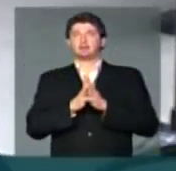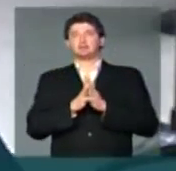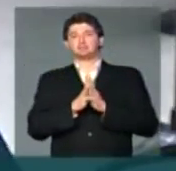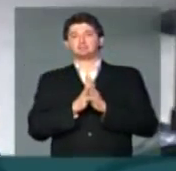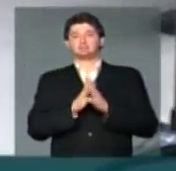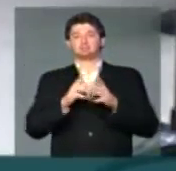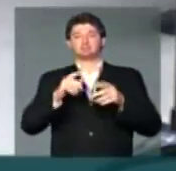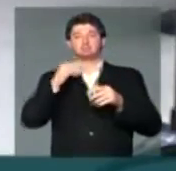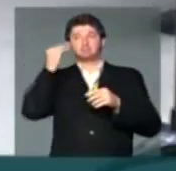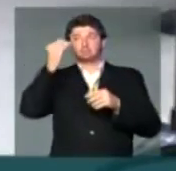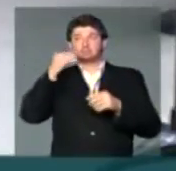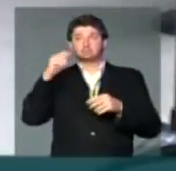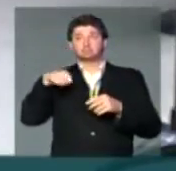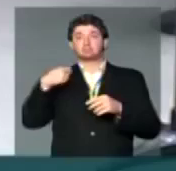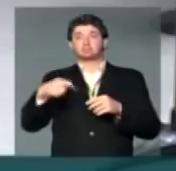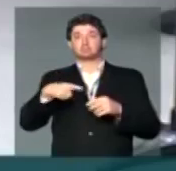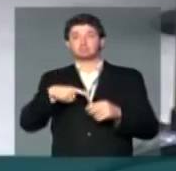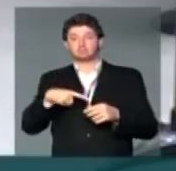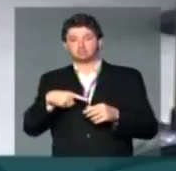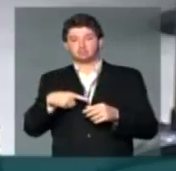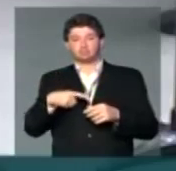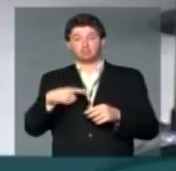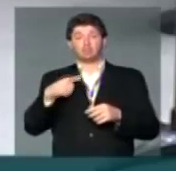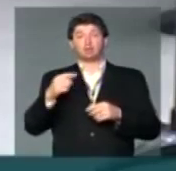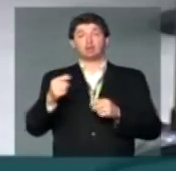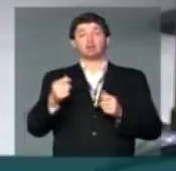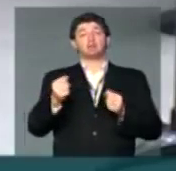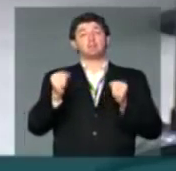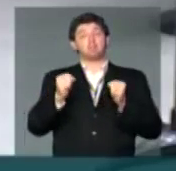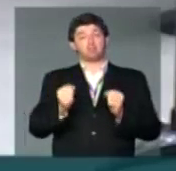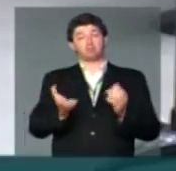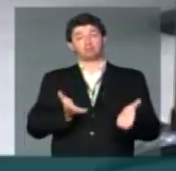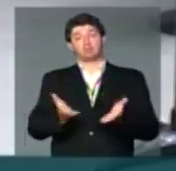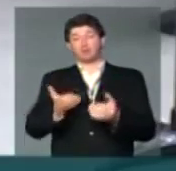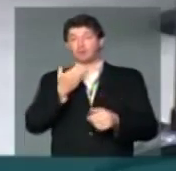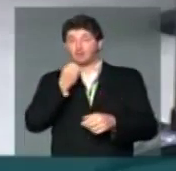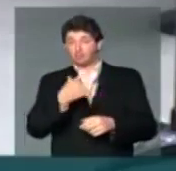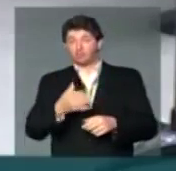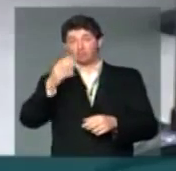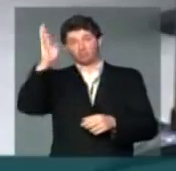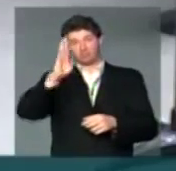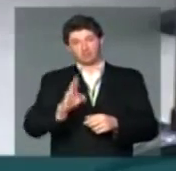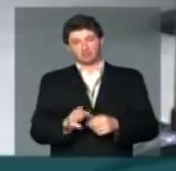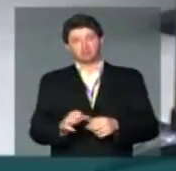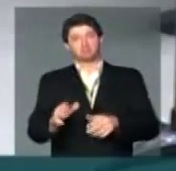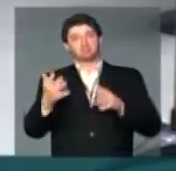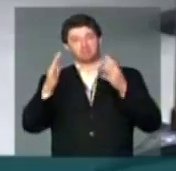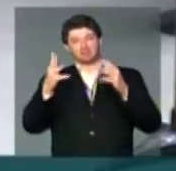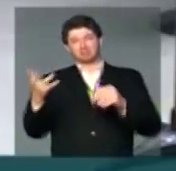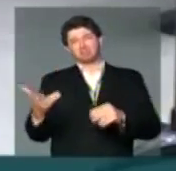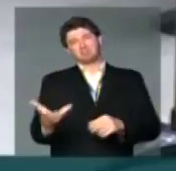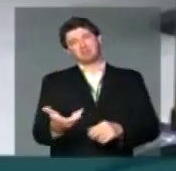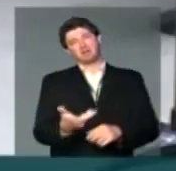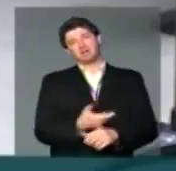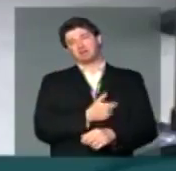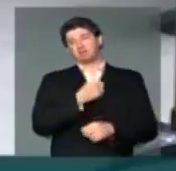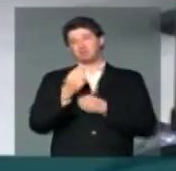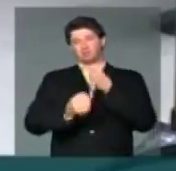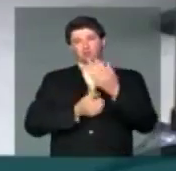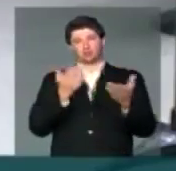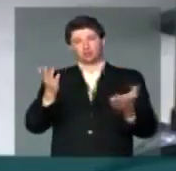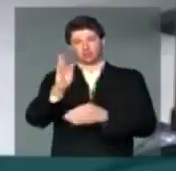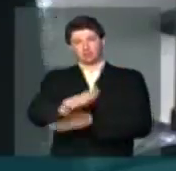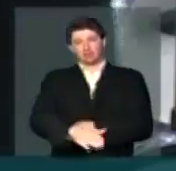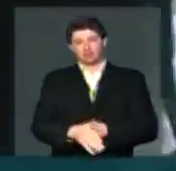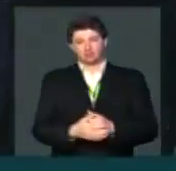quem tem a experiência e quem pode emprestar muito ao nosso país. Parabéns, Vossa Excelência, pelo brilhante pronunciamento que faz na